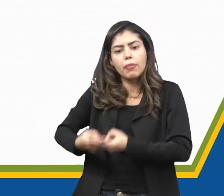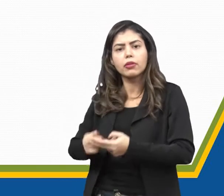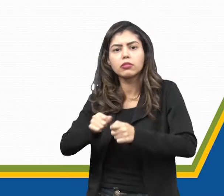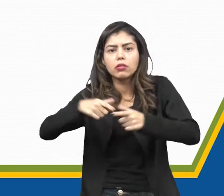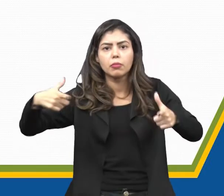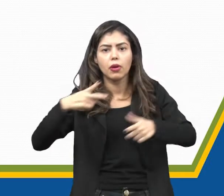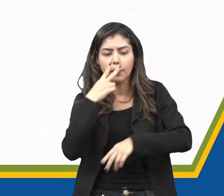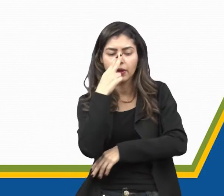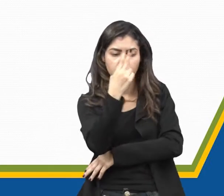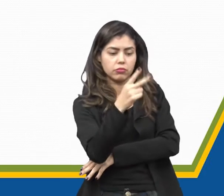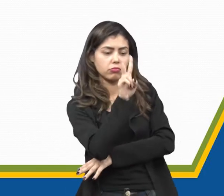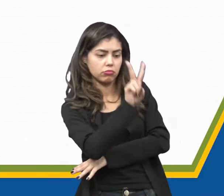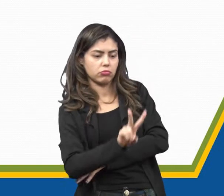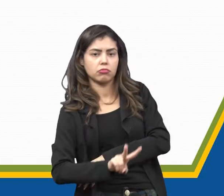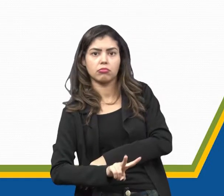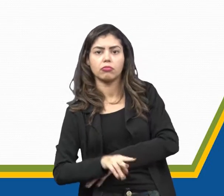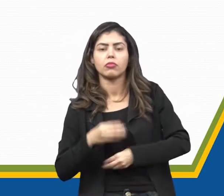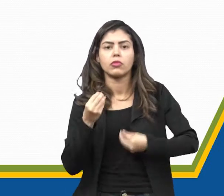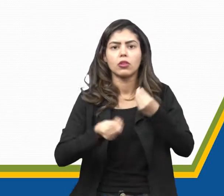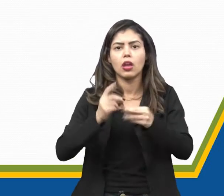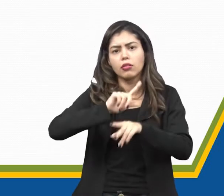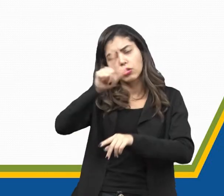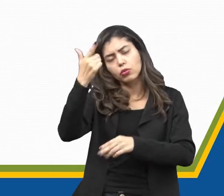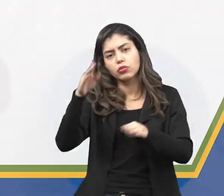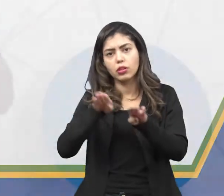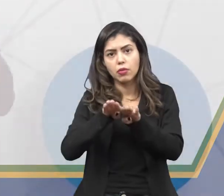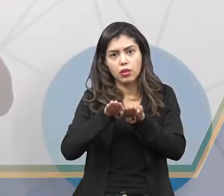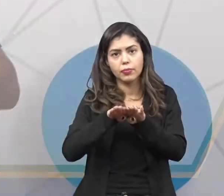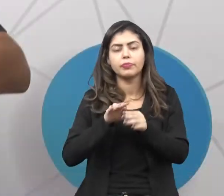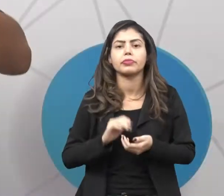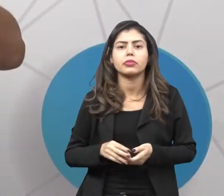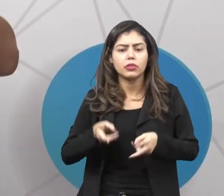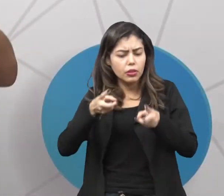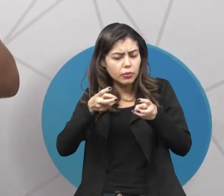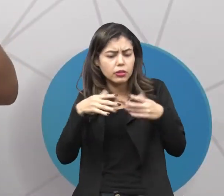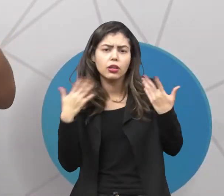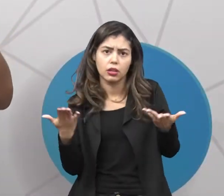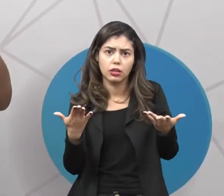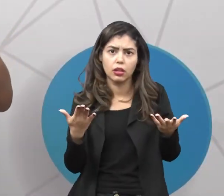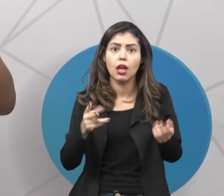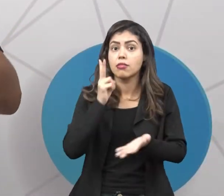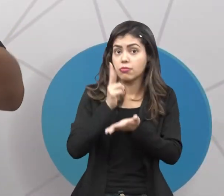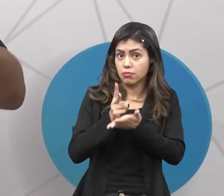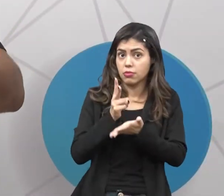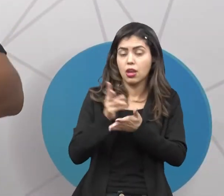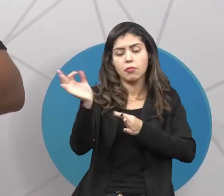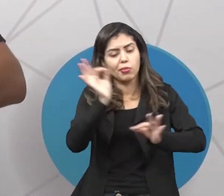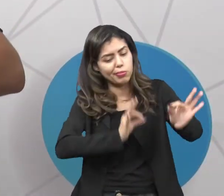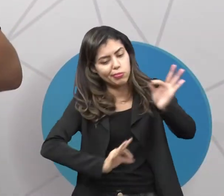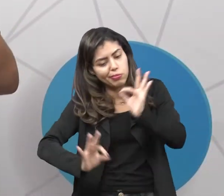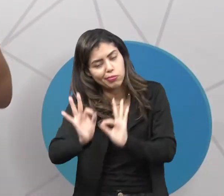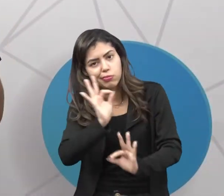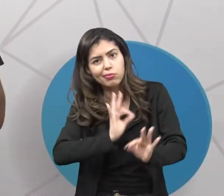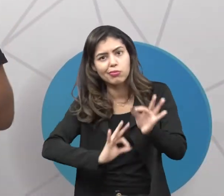tamanho e aparência, dentre outros. Como falei, vocês têm que perceber uma situação. É algo sempre mais